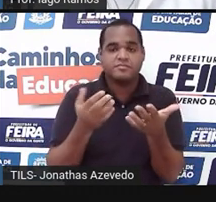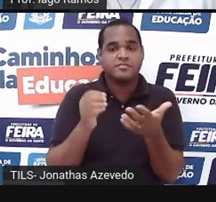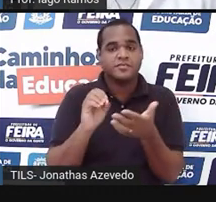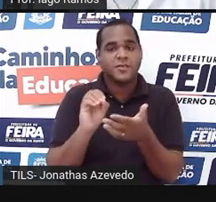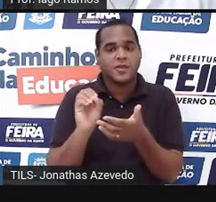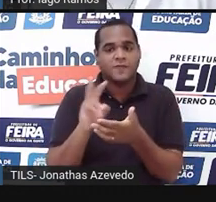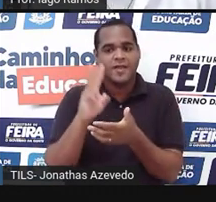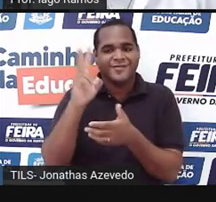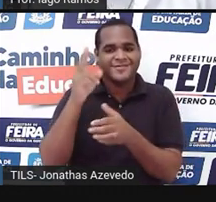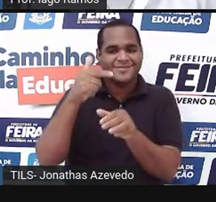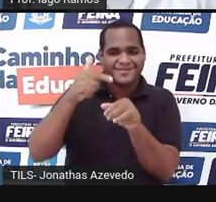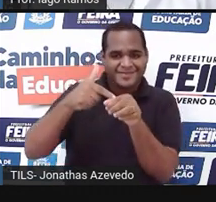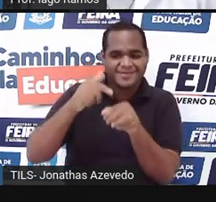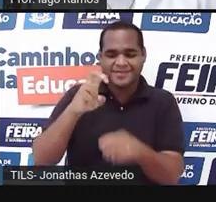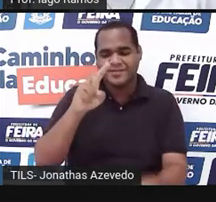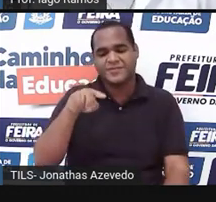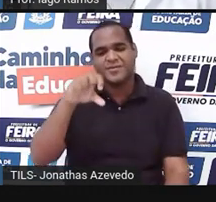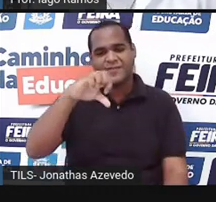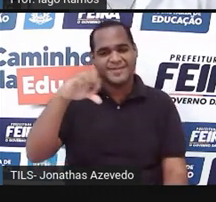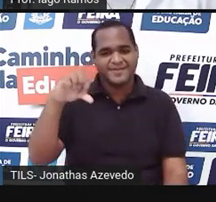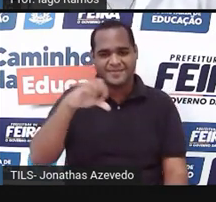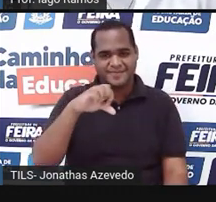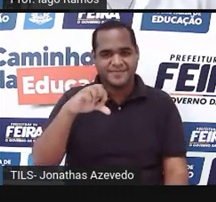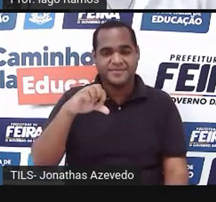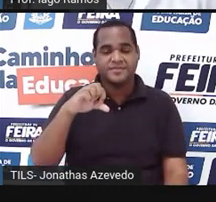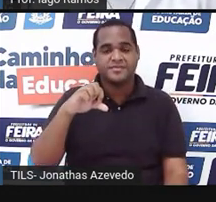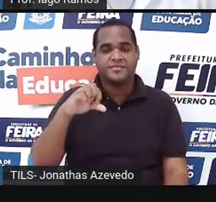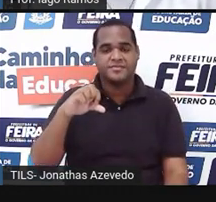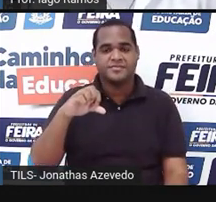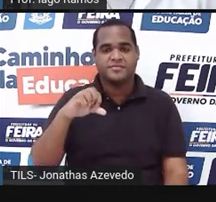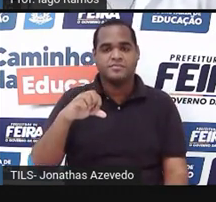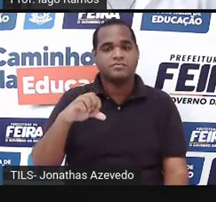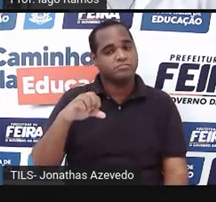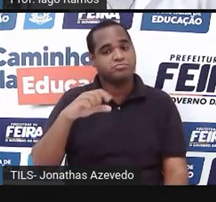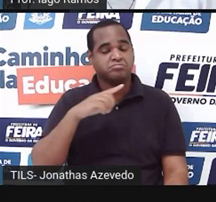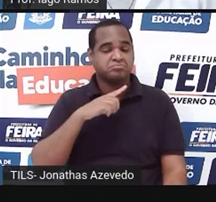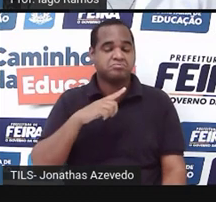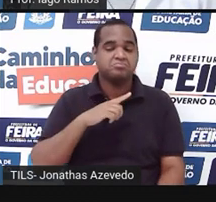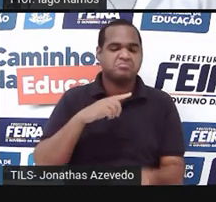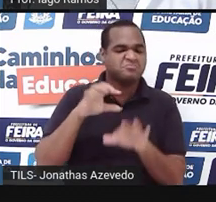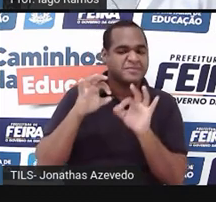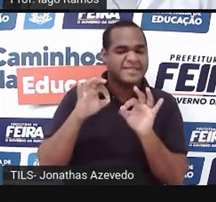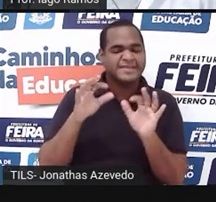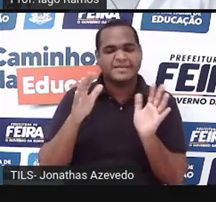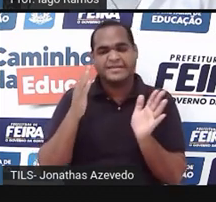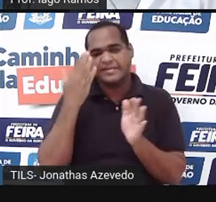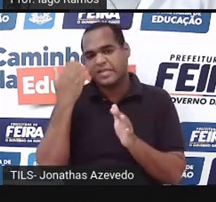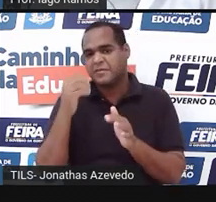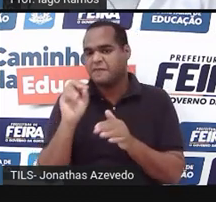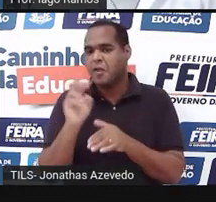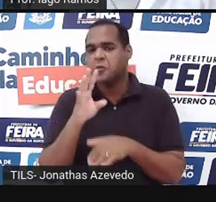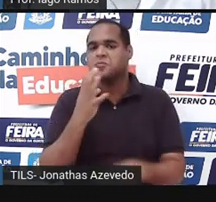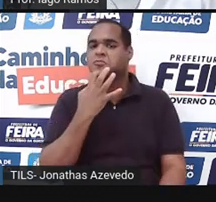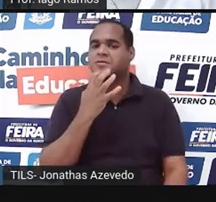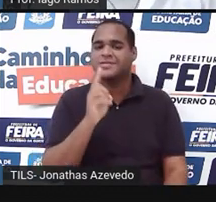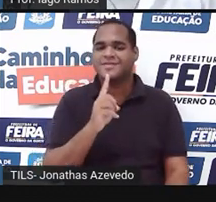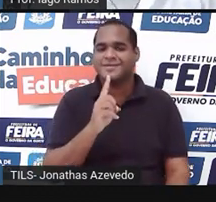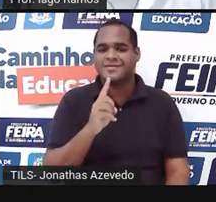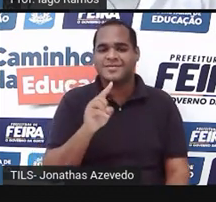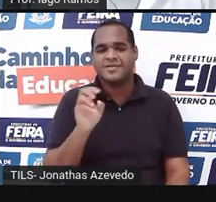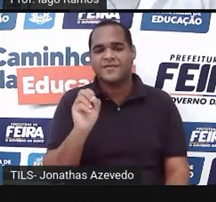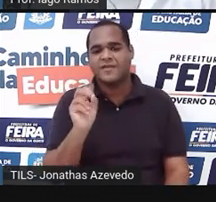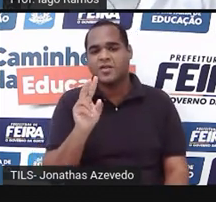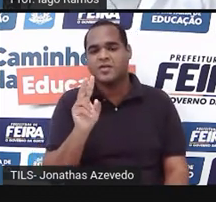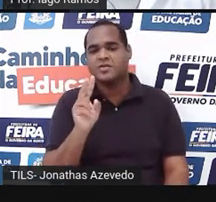preço do combustível 5/99 certa quantidade de combustível um valor desconhecido o